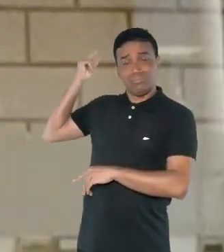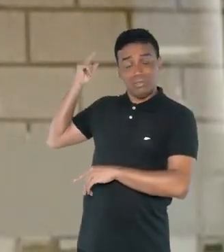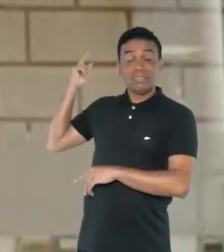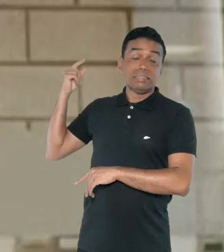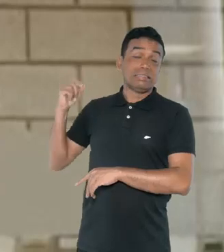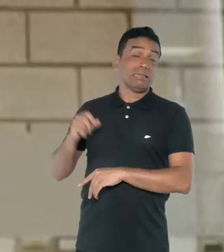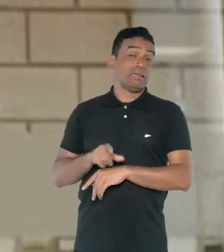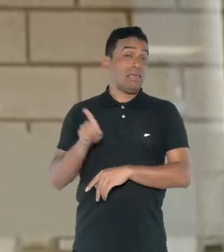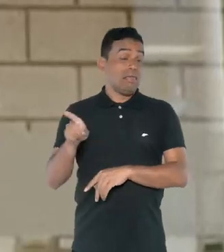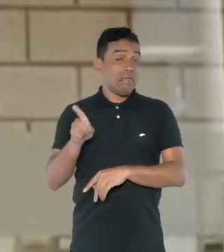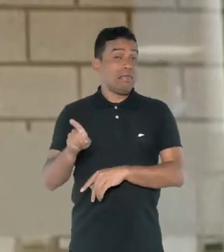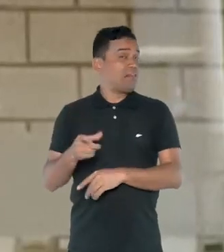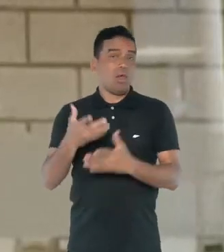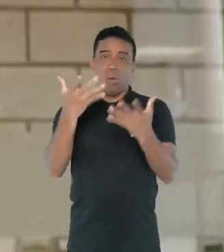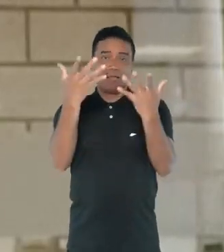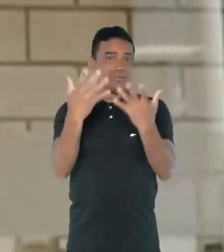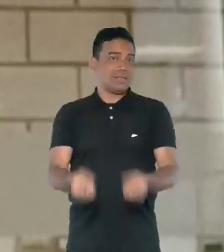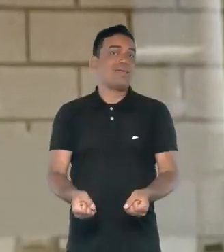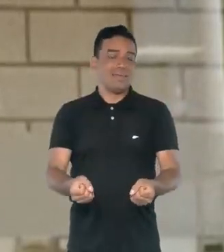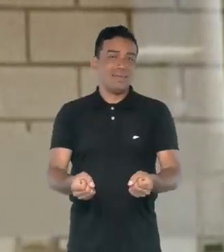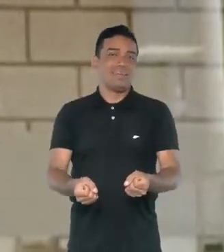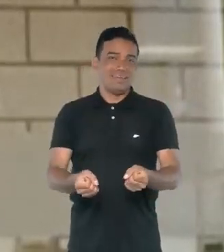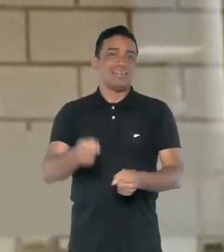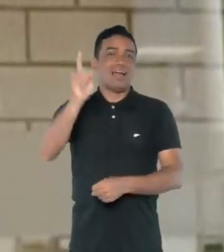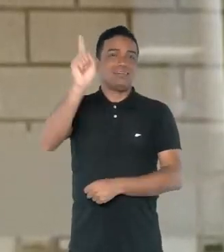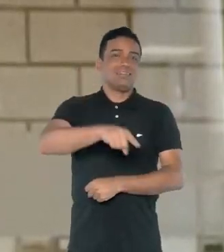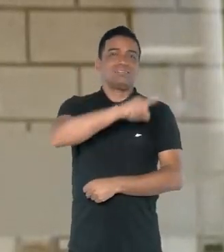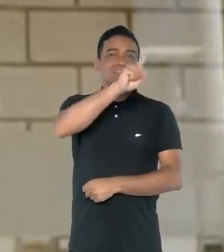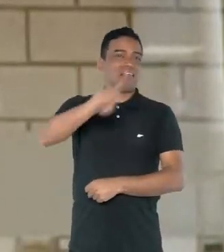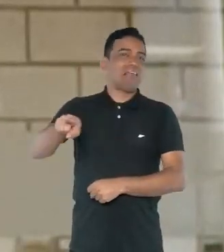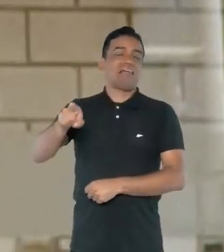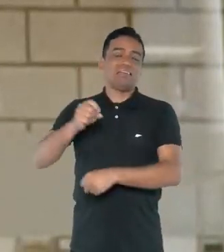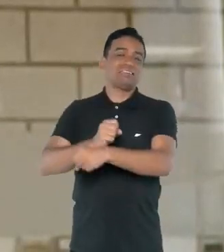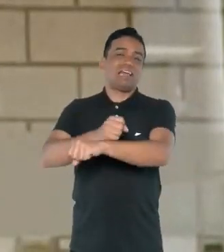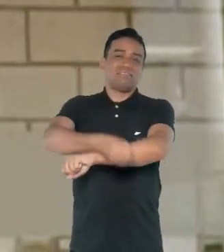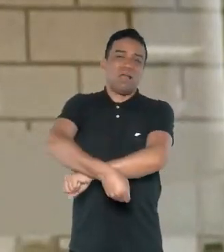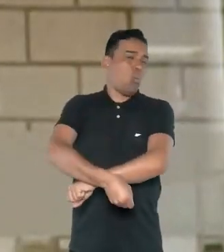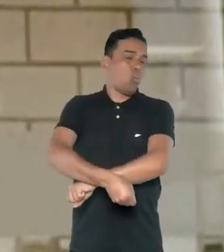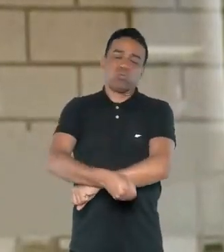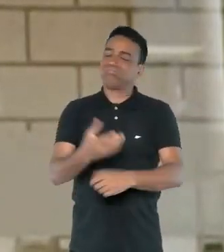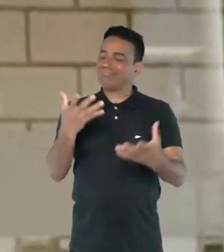condena veementemente ali a instituição da escravidão, e essa